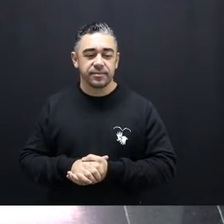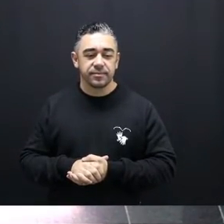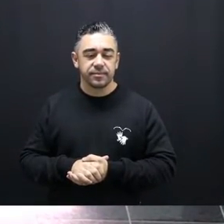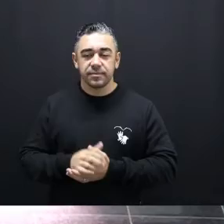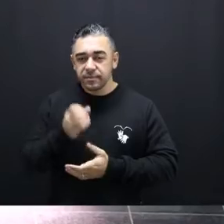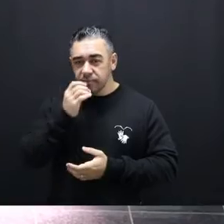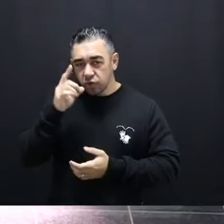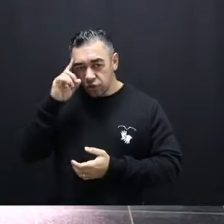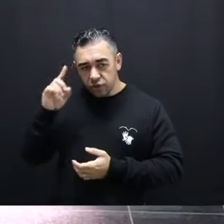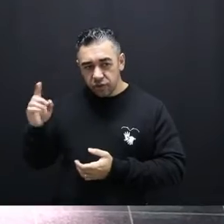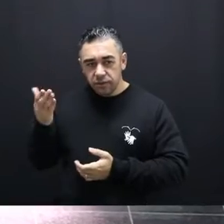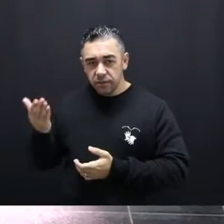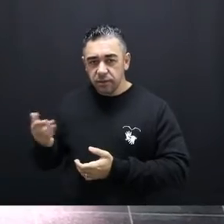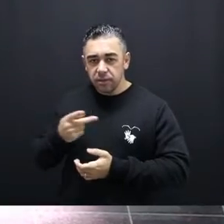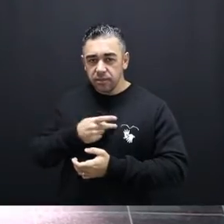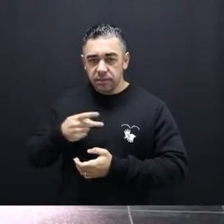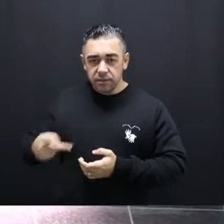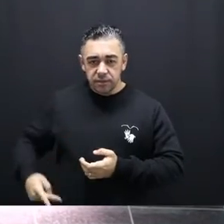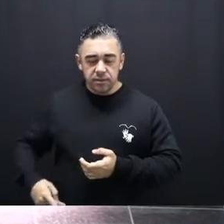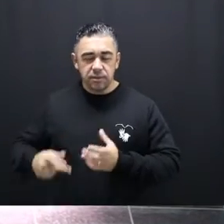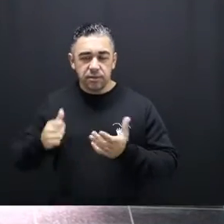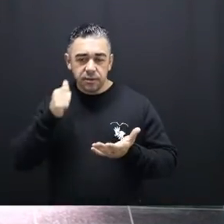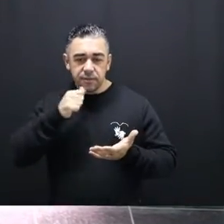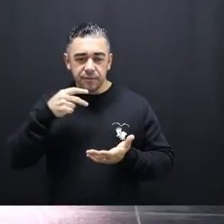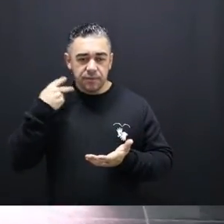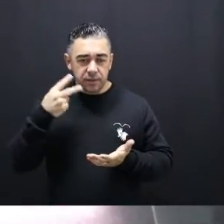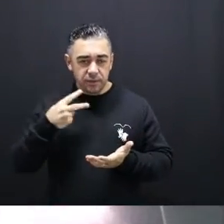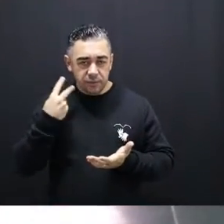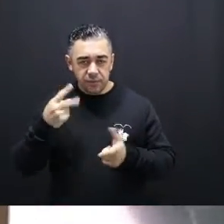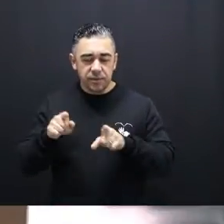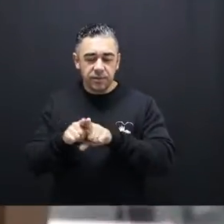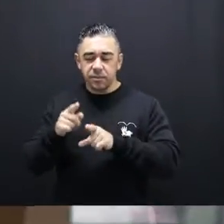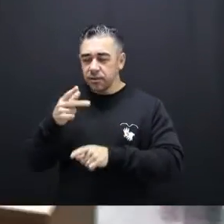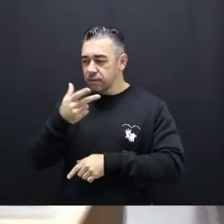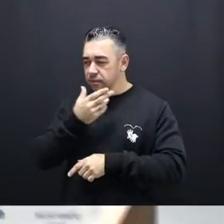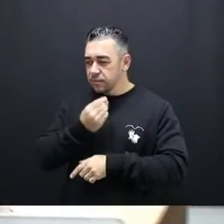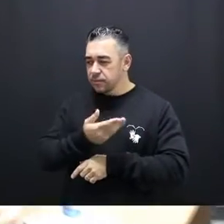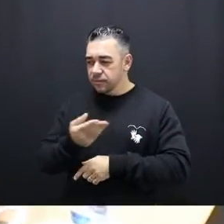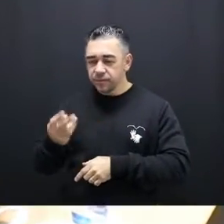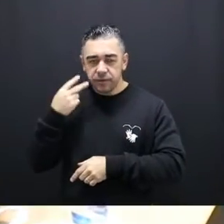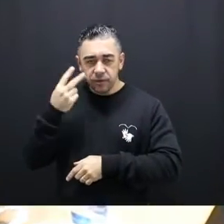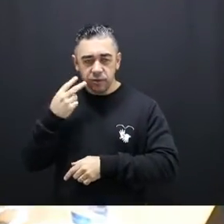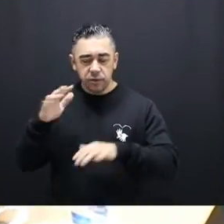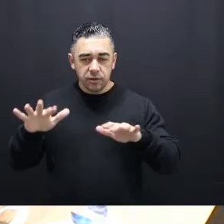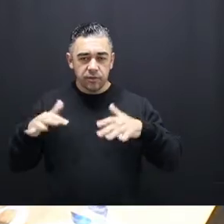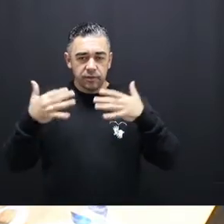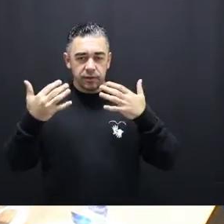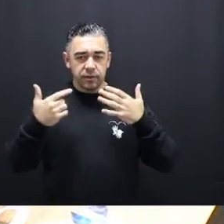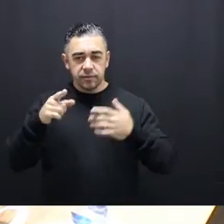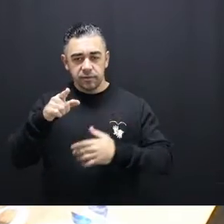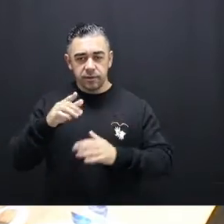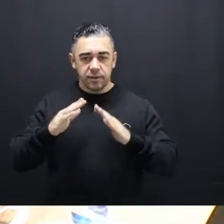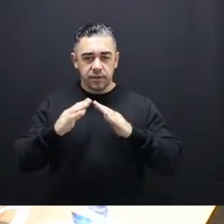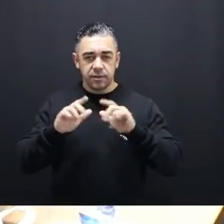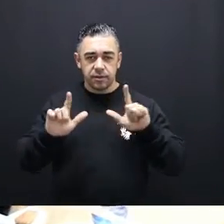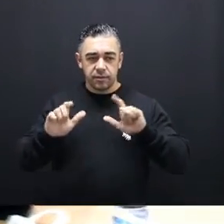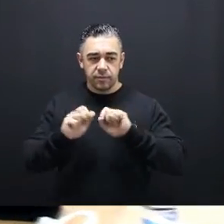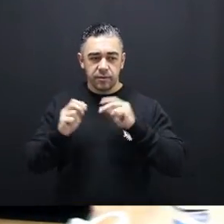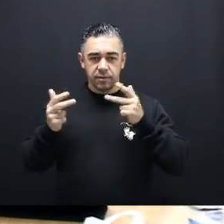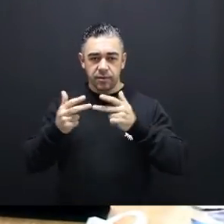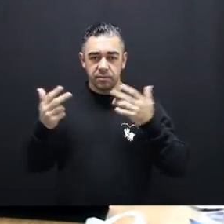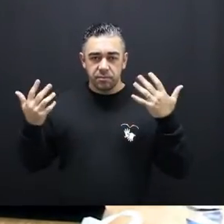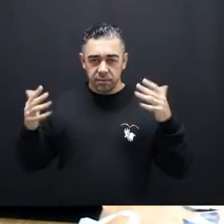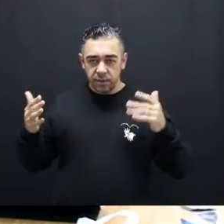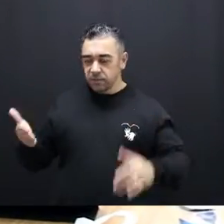Oi bom dia seu presidente Vereador a vereadores e ao porque umas assistir em casa e através da TV Câmara mesmo parabenizar que